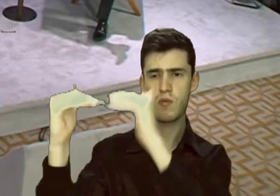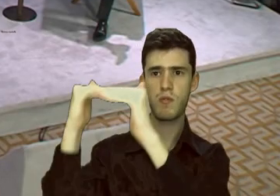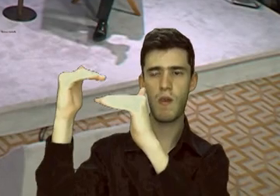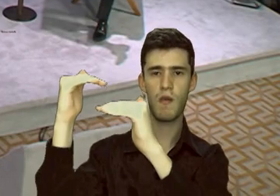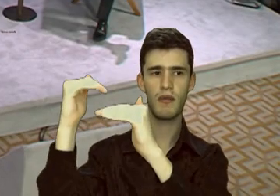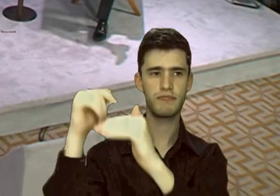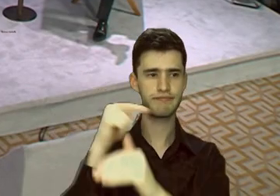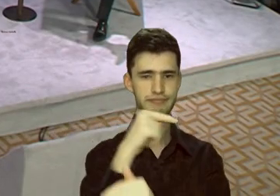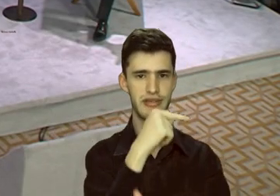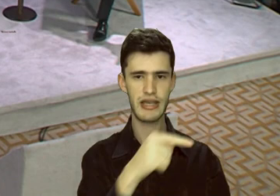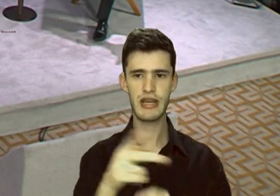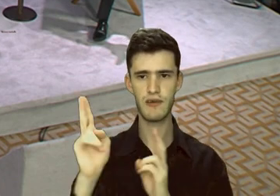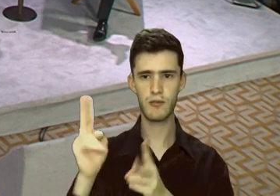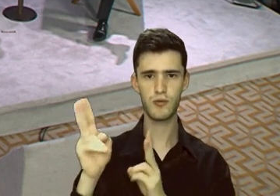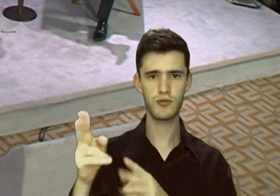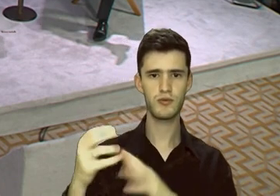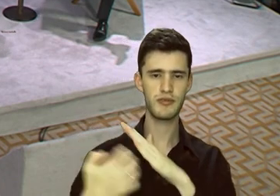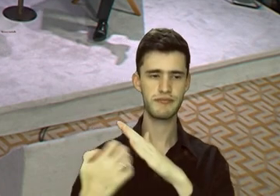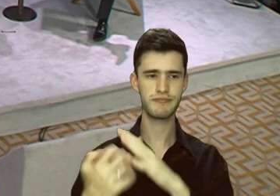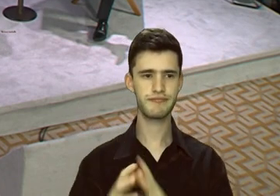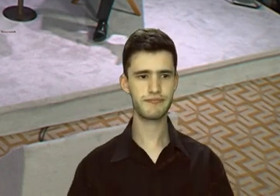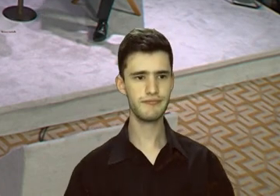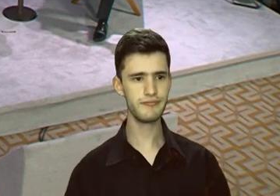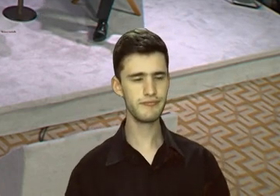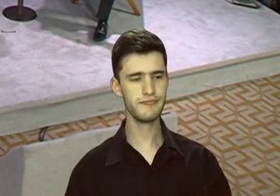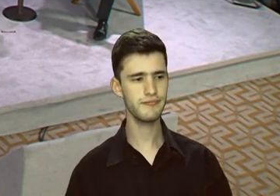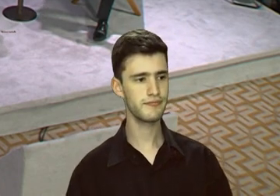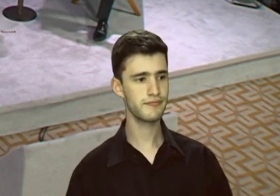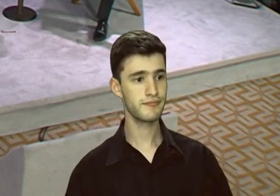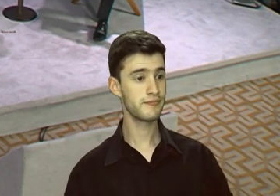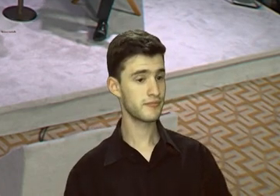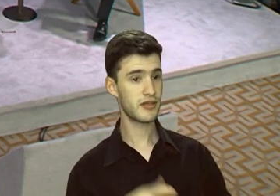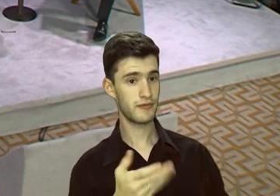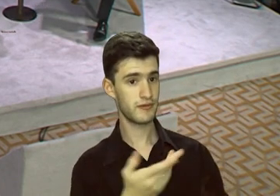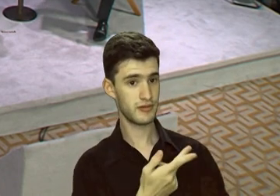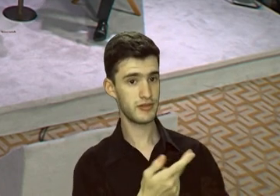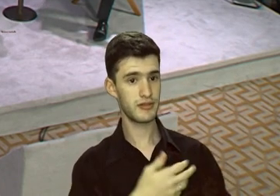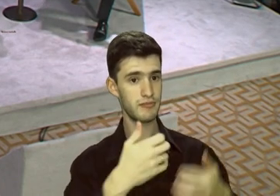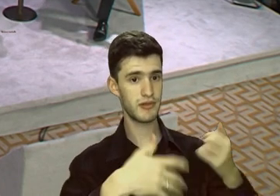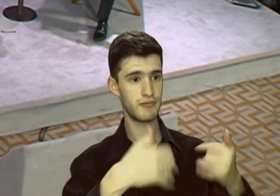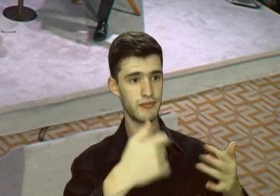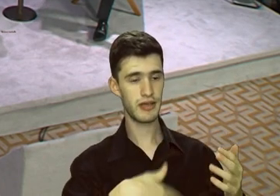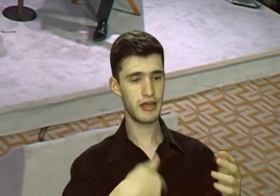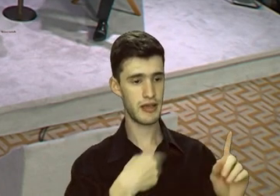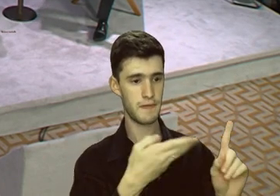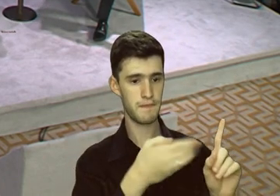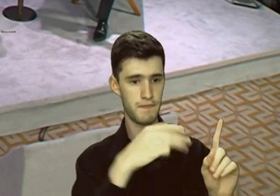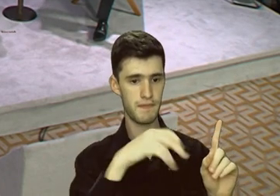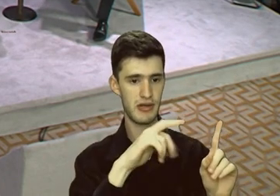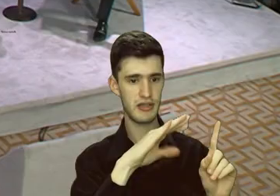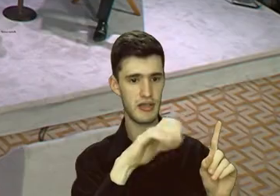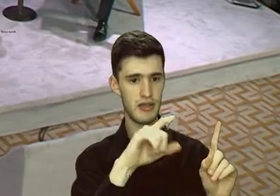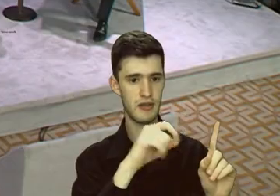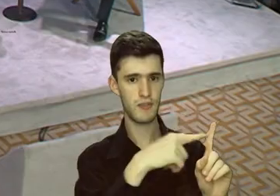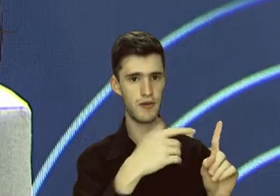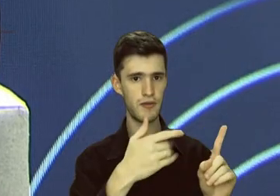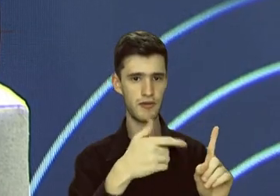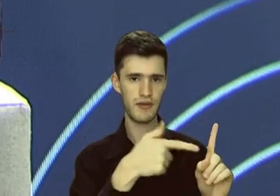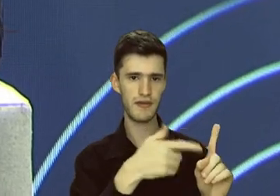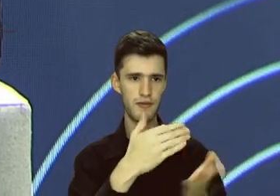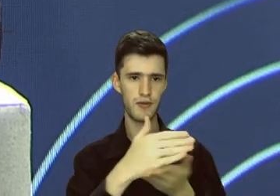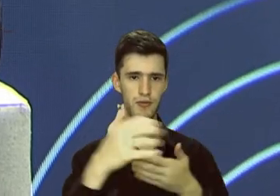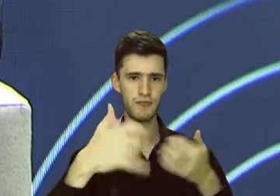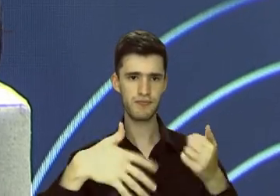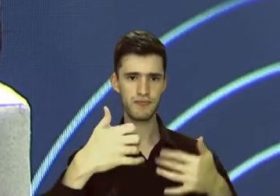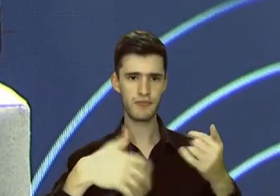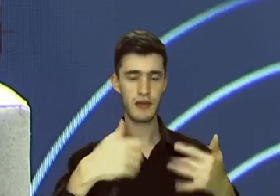é vocês comentar aqui eu vou deixar o Marcelo falar mas só para fazer um adendo é o poder ele tava muito na